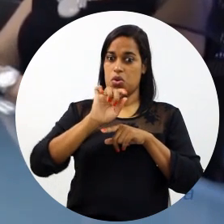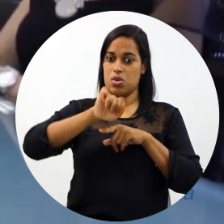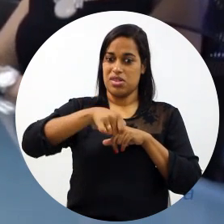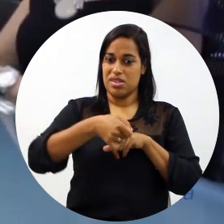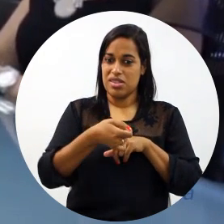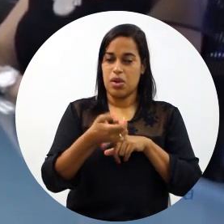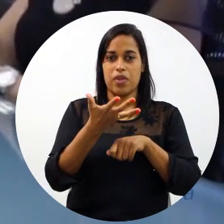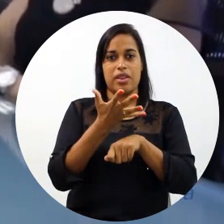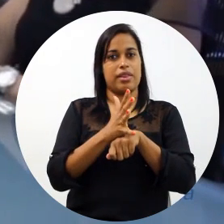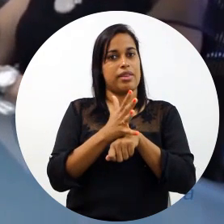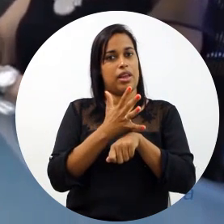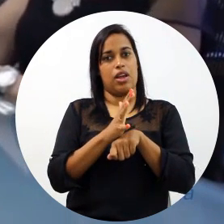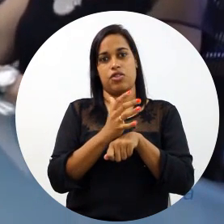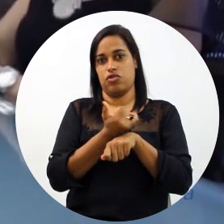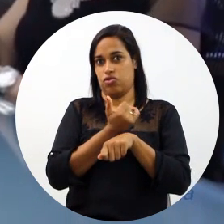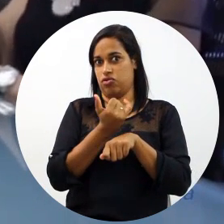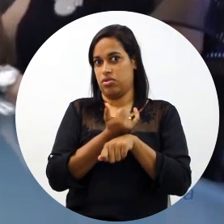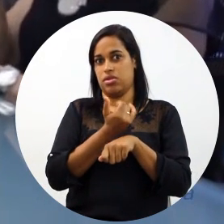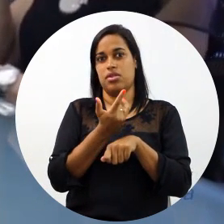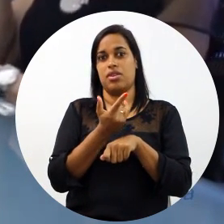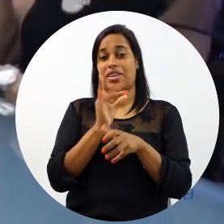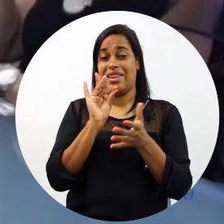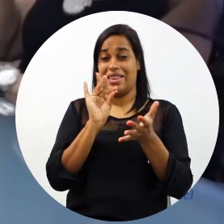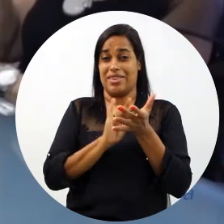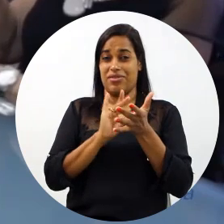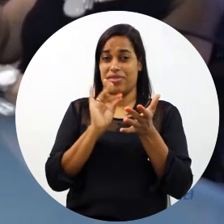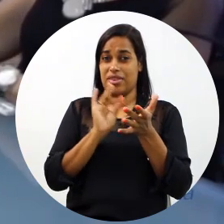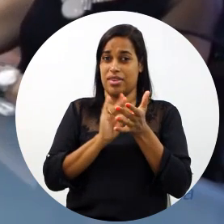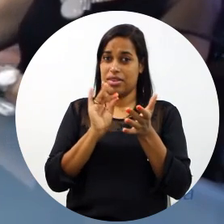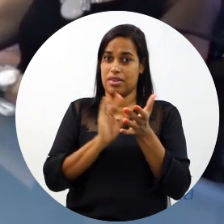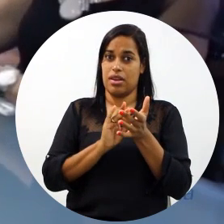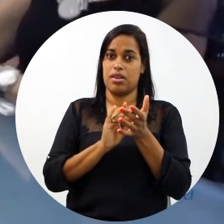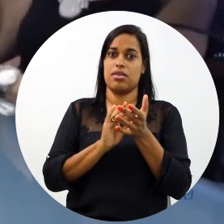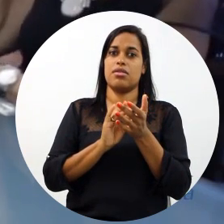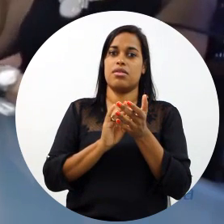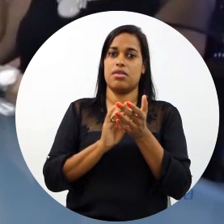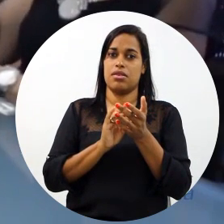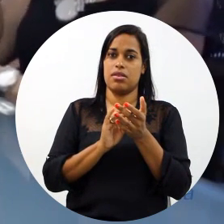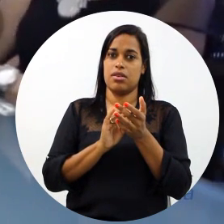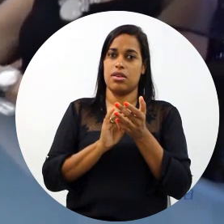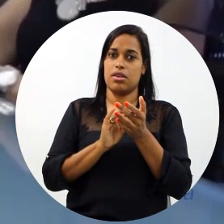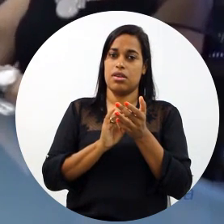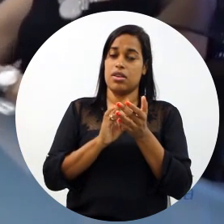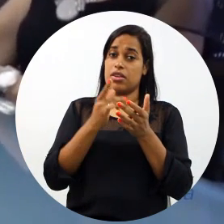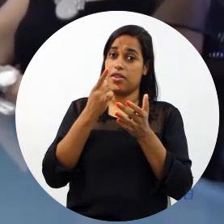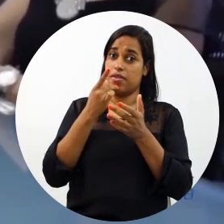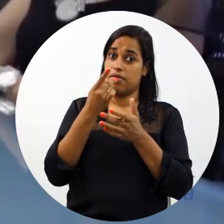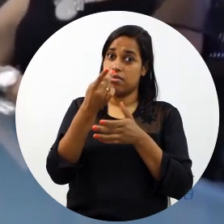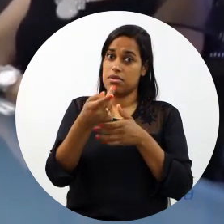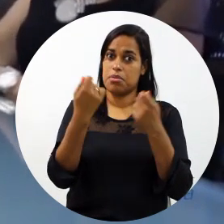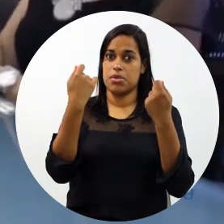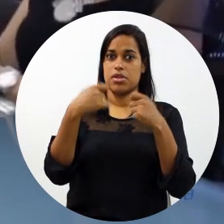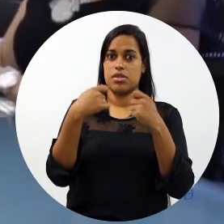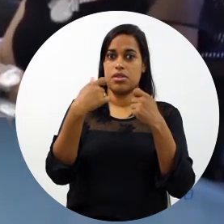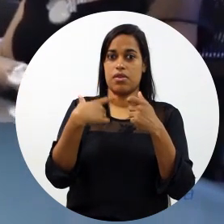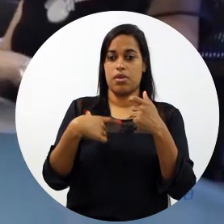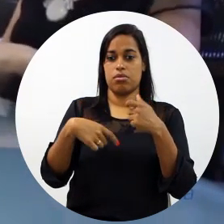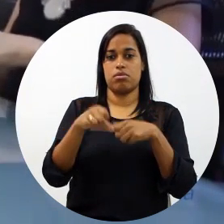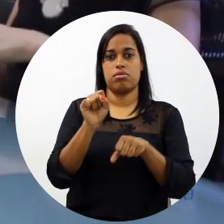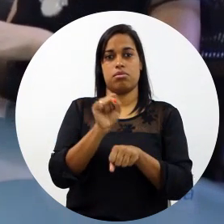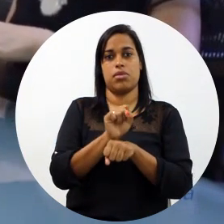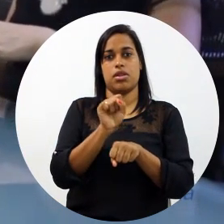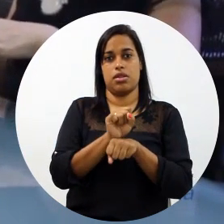de teste, era o sinal direto, comprido, que dizia que eu precisava